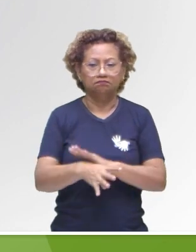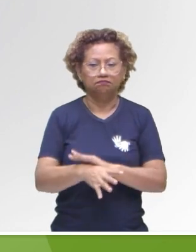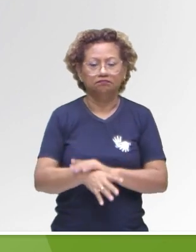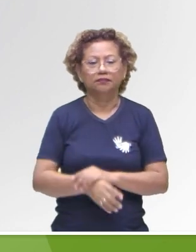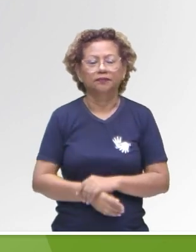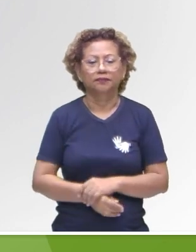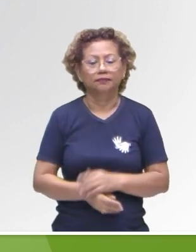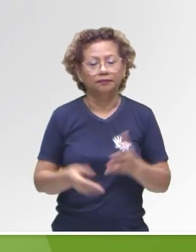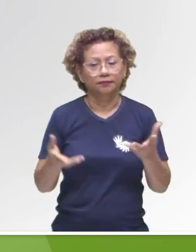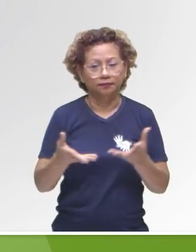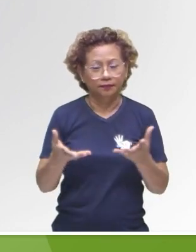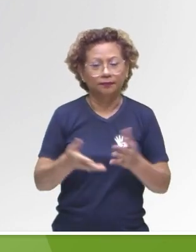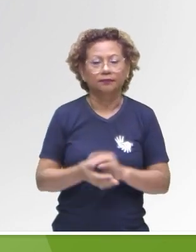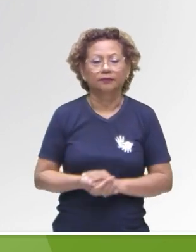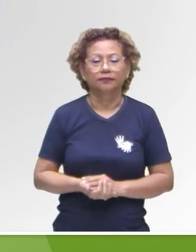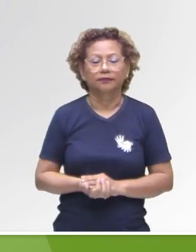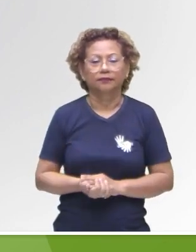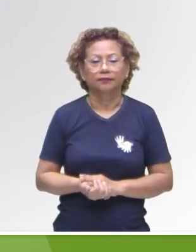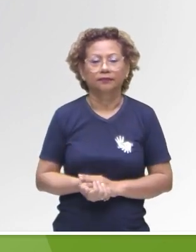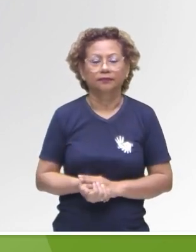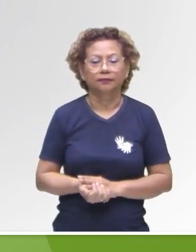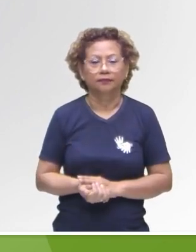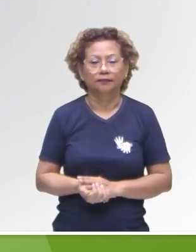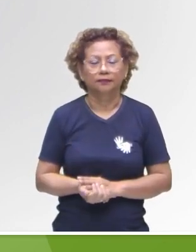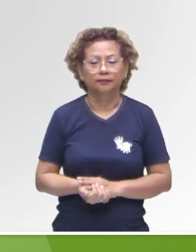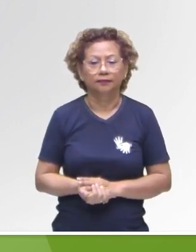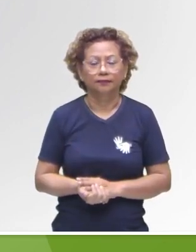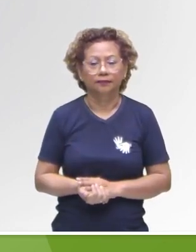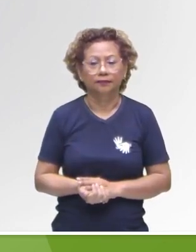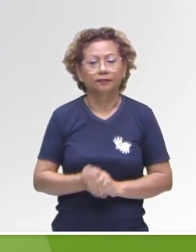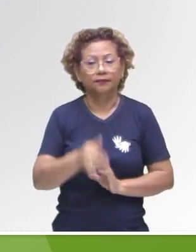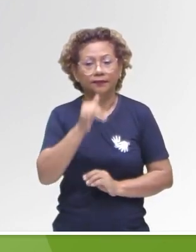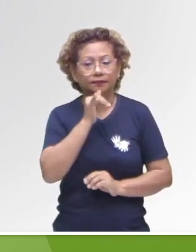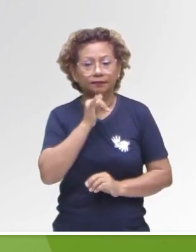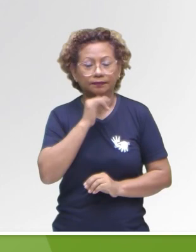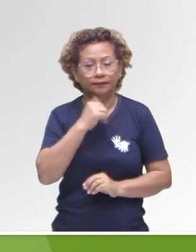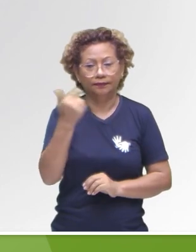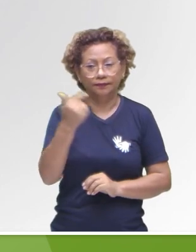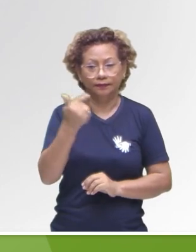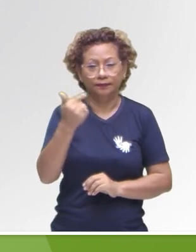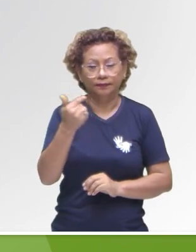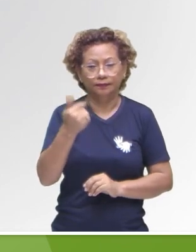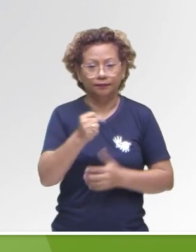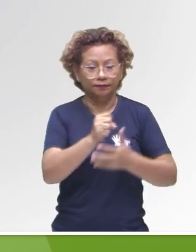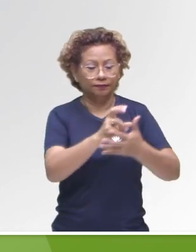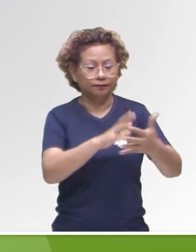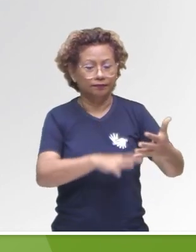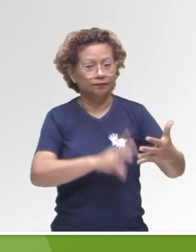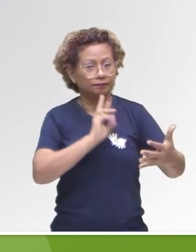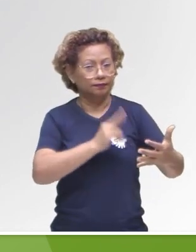Temos agora o exercício 2, o exemplo número 2. Vamos logo lá para ele.